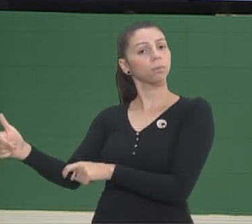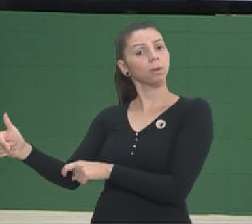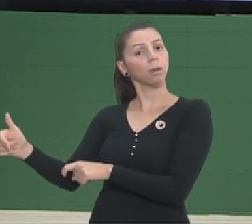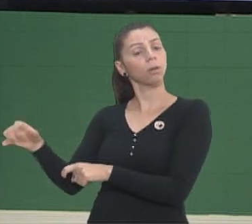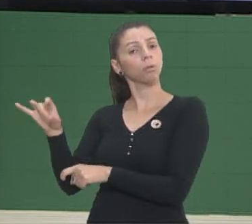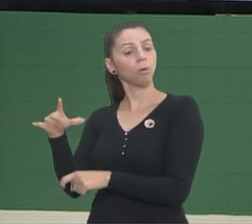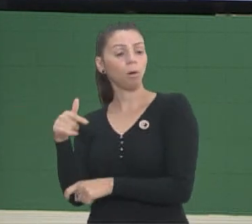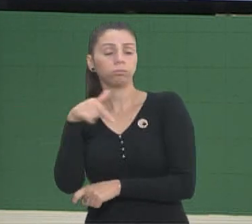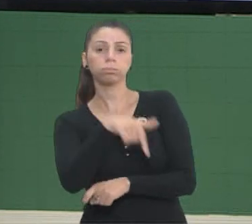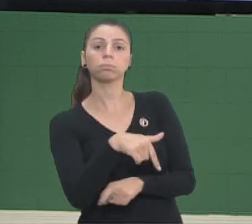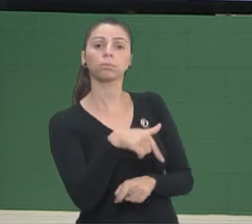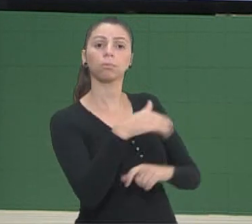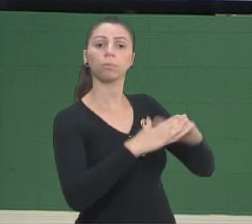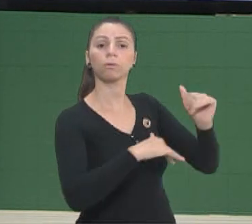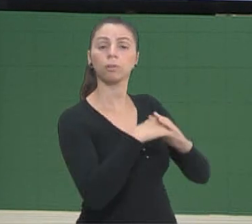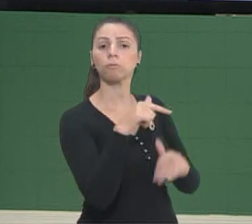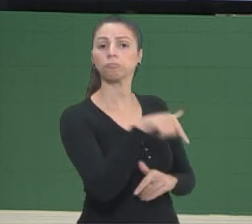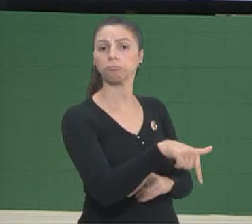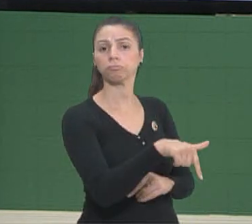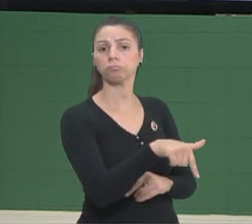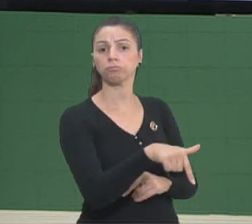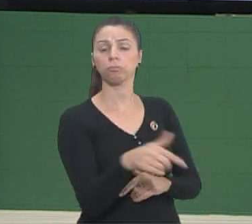espaço urbano. Vamos lá?